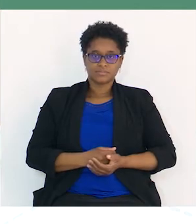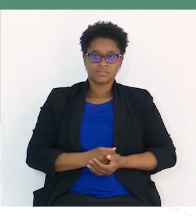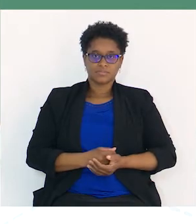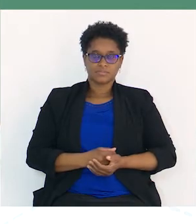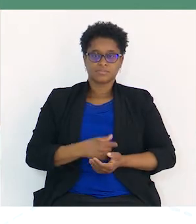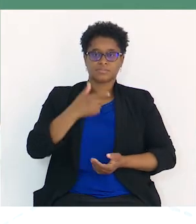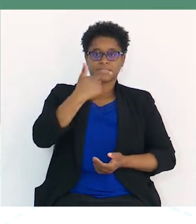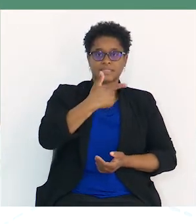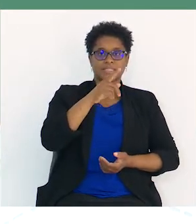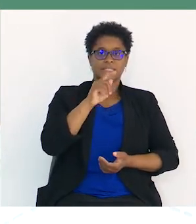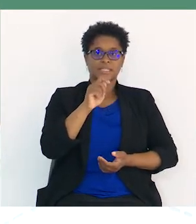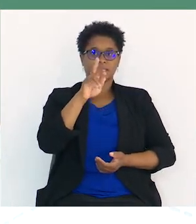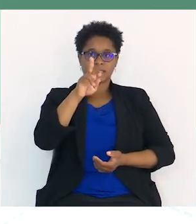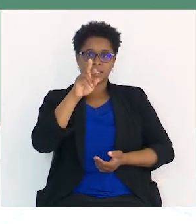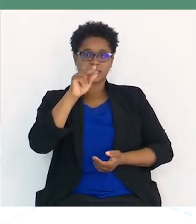terraço.